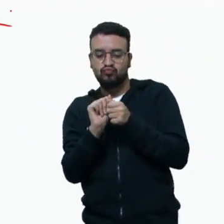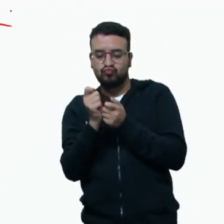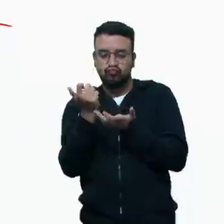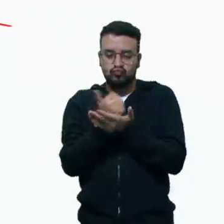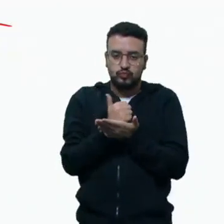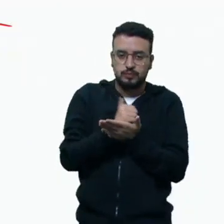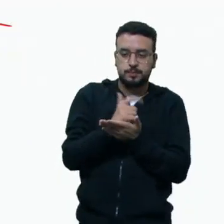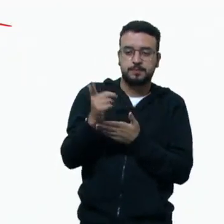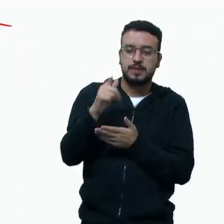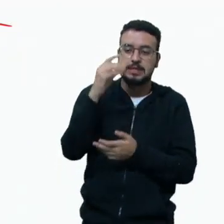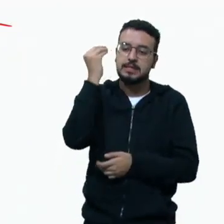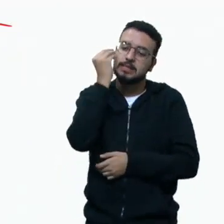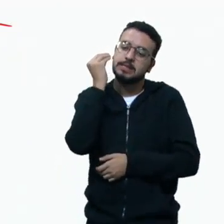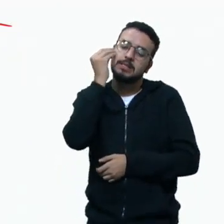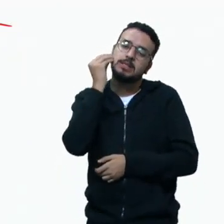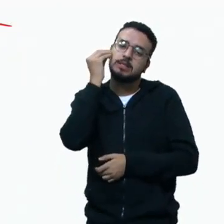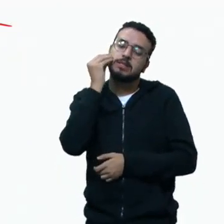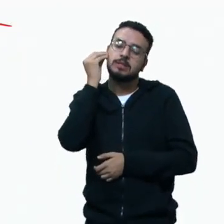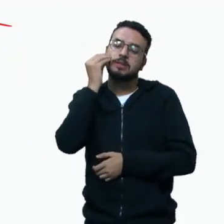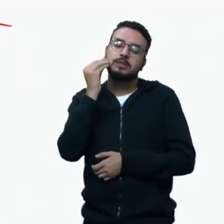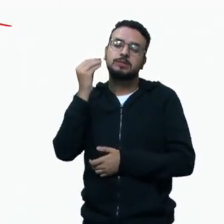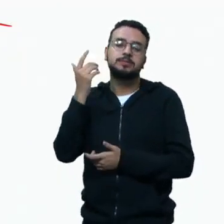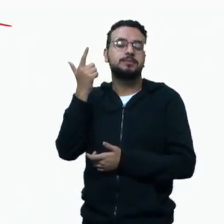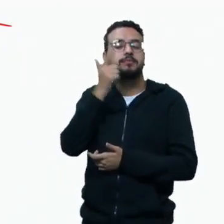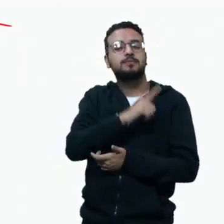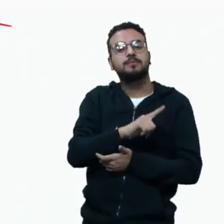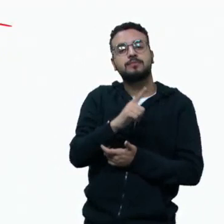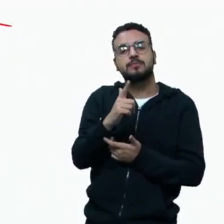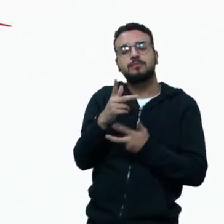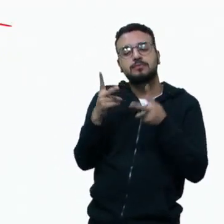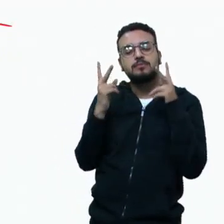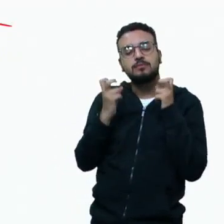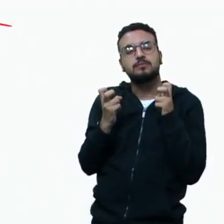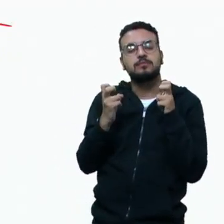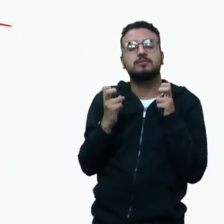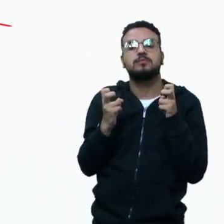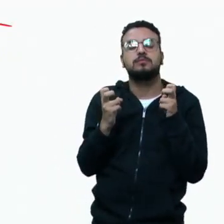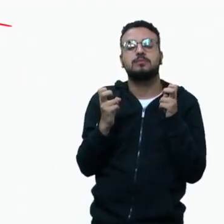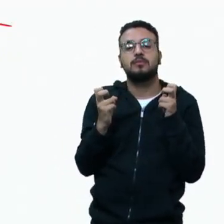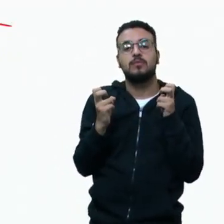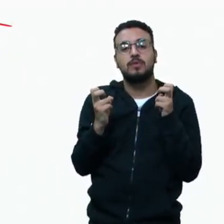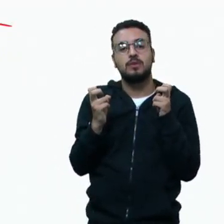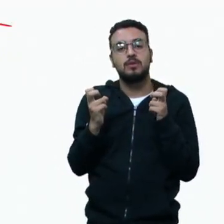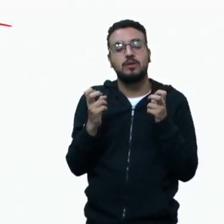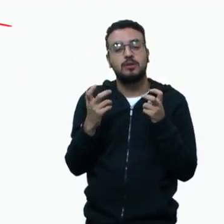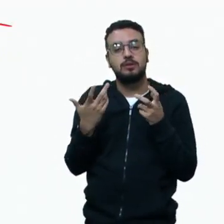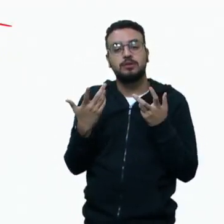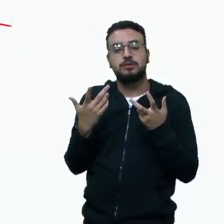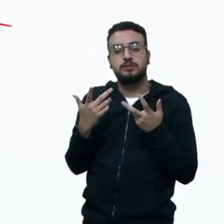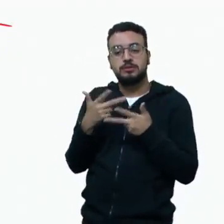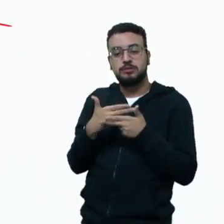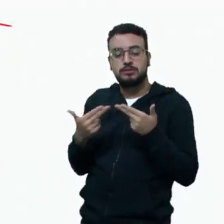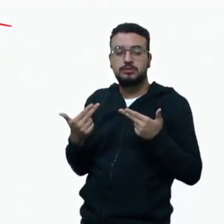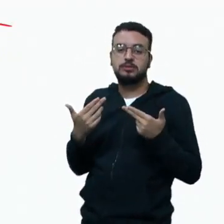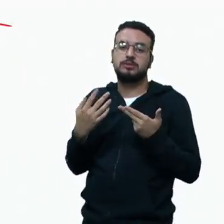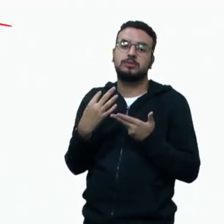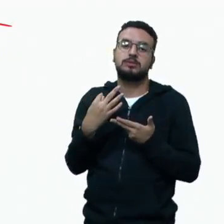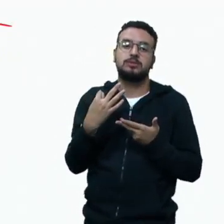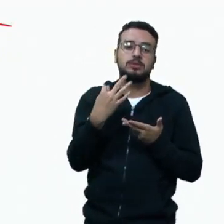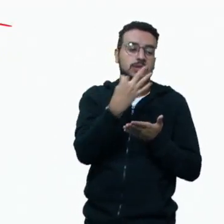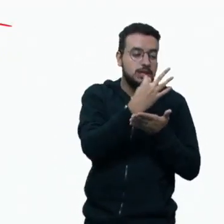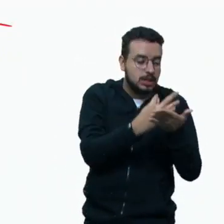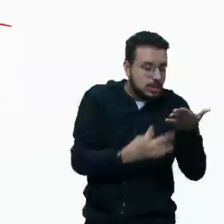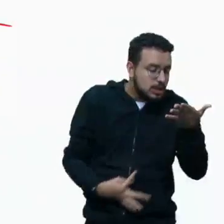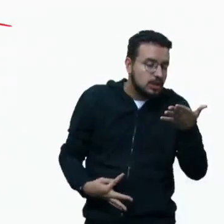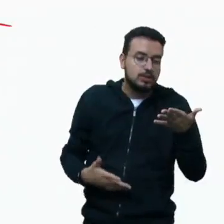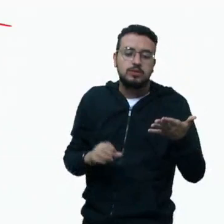reconhecer experiências, para você armazenar experiências, para você reconhecer partes textuais, partes